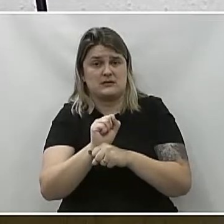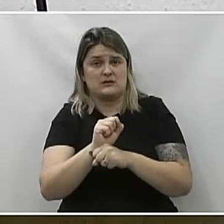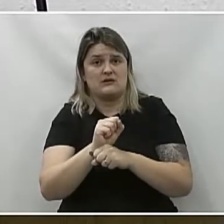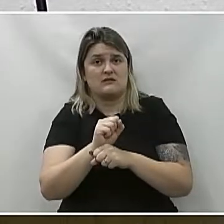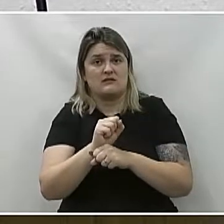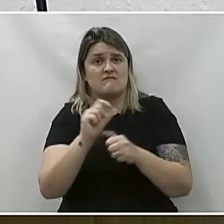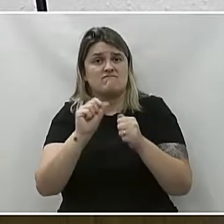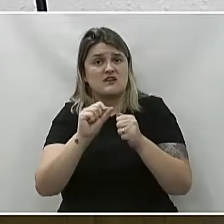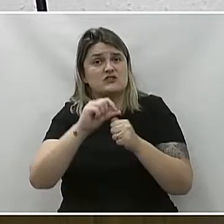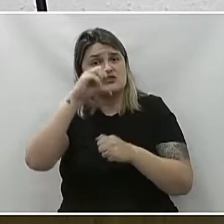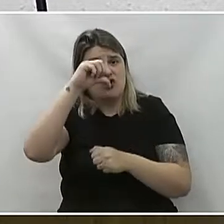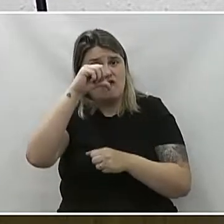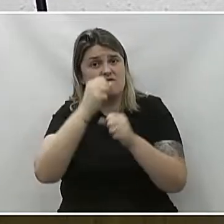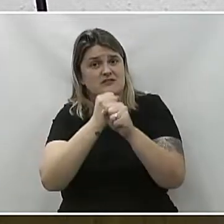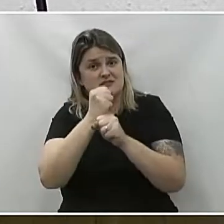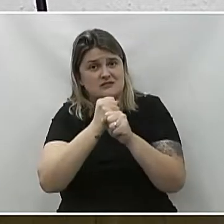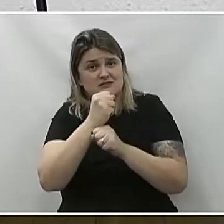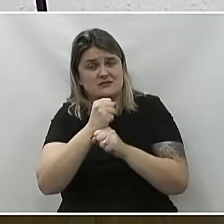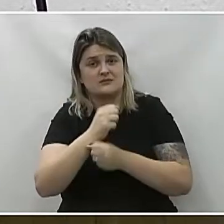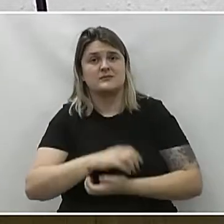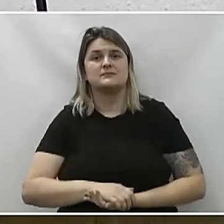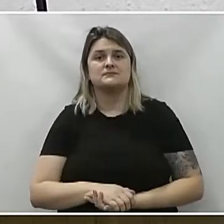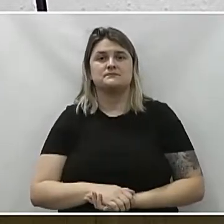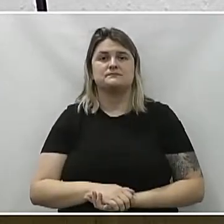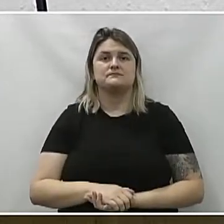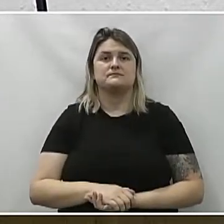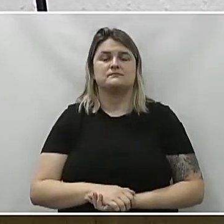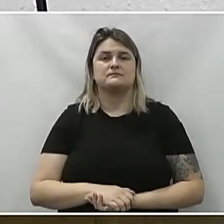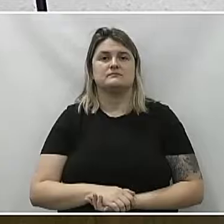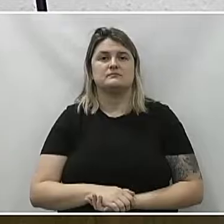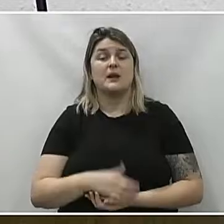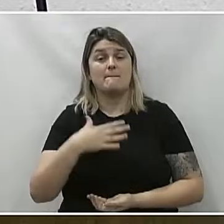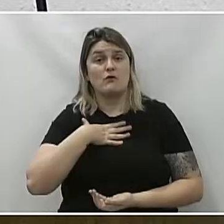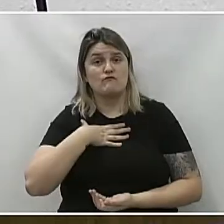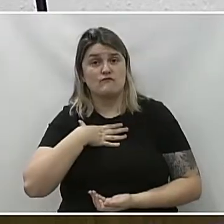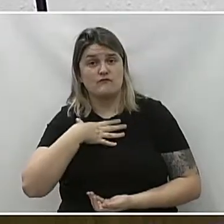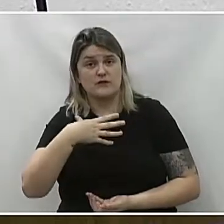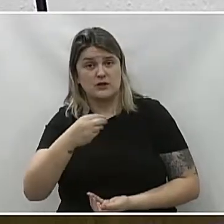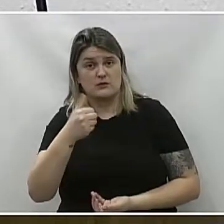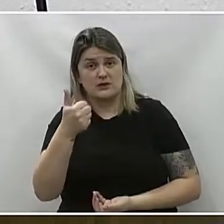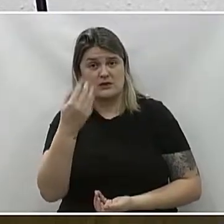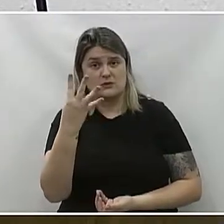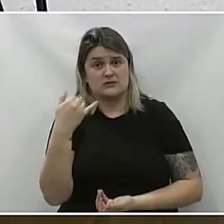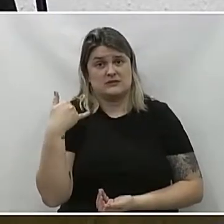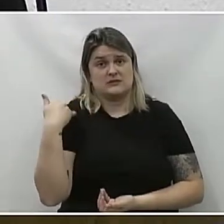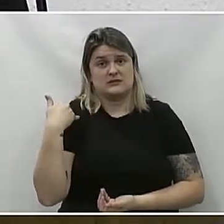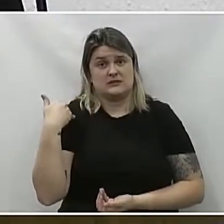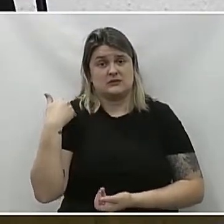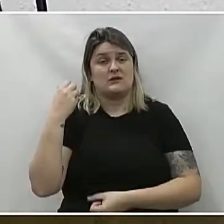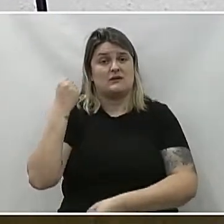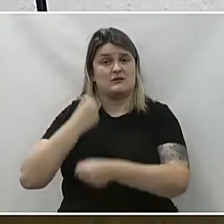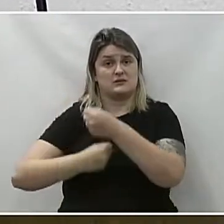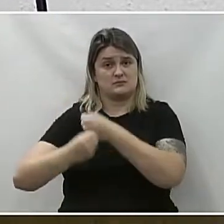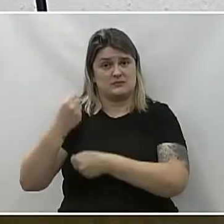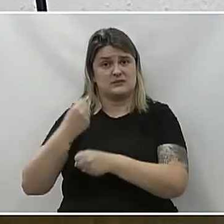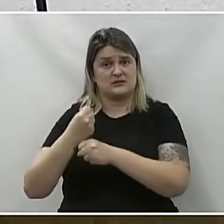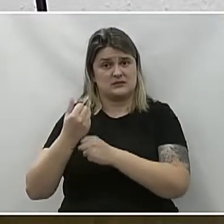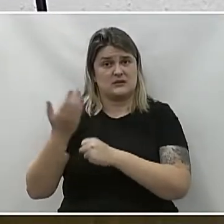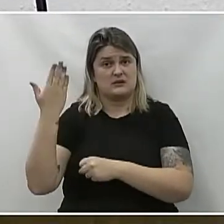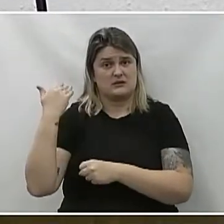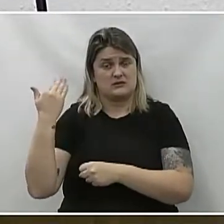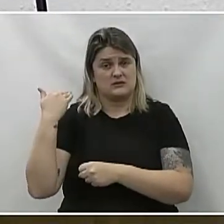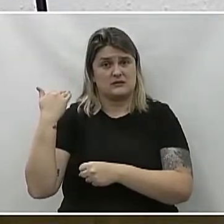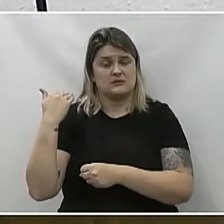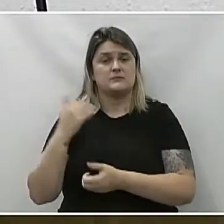9 anos que eu estou esperando. Né? Isso sem contar o meu filho, de 14 anos, que no ano passado Por isso que eu estou falando para